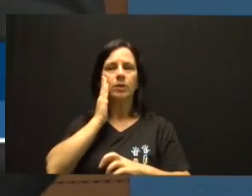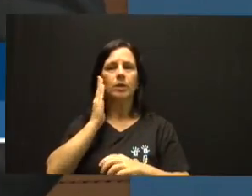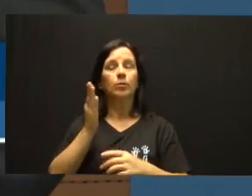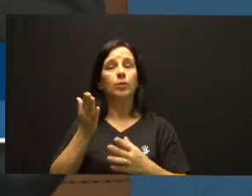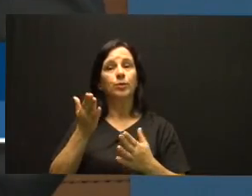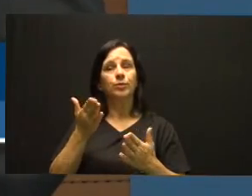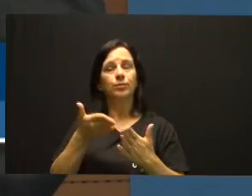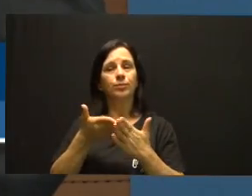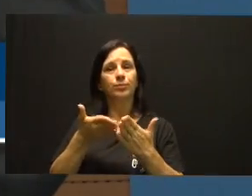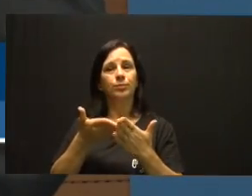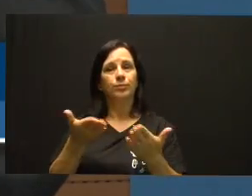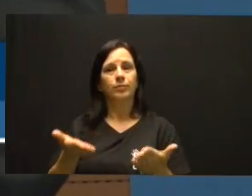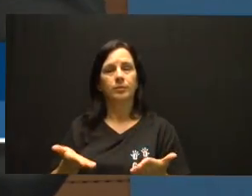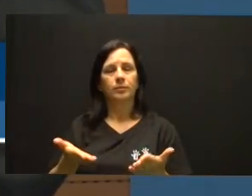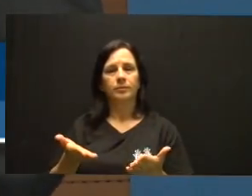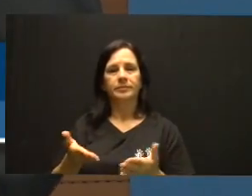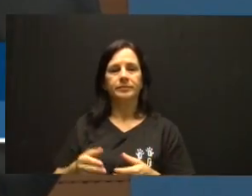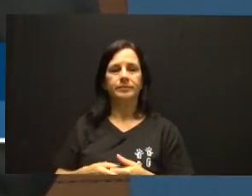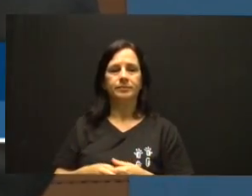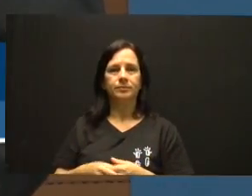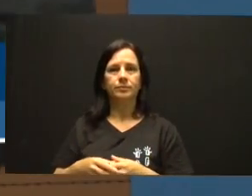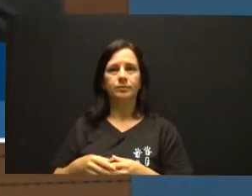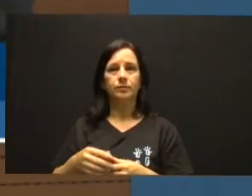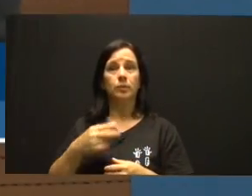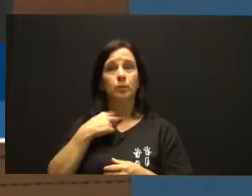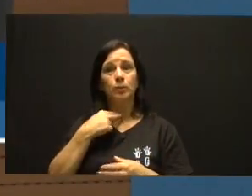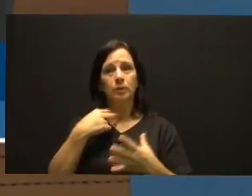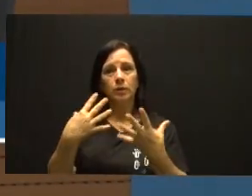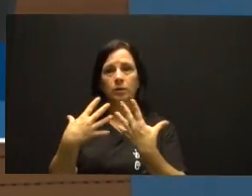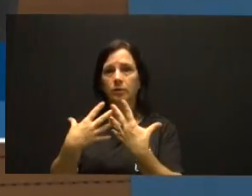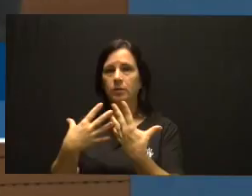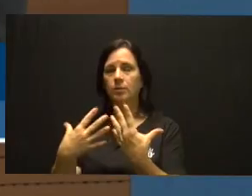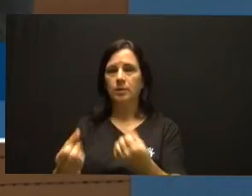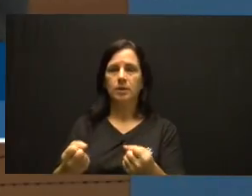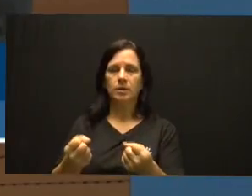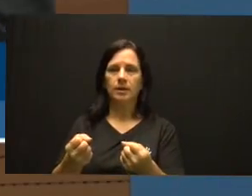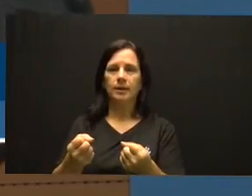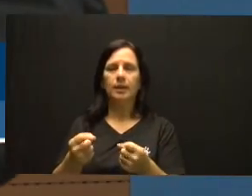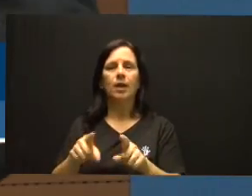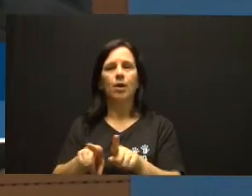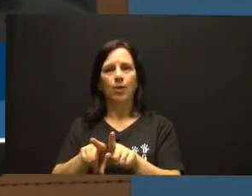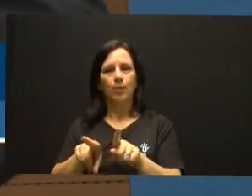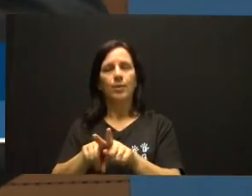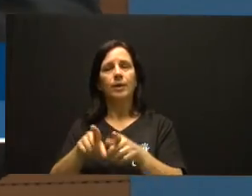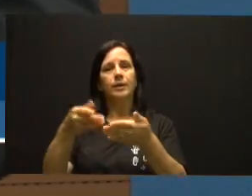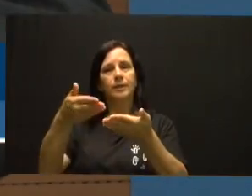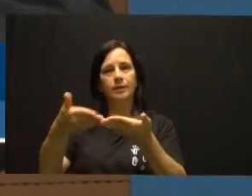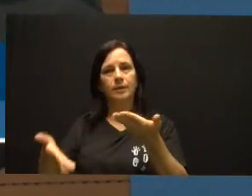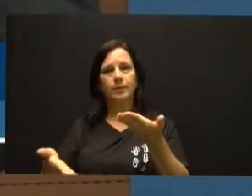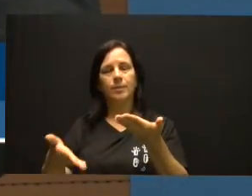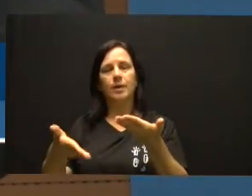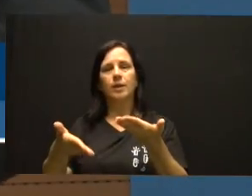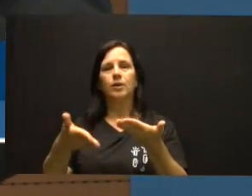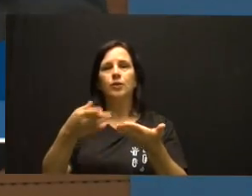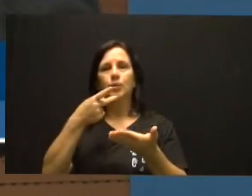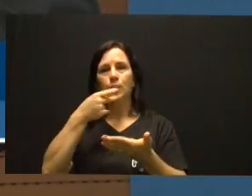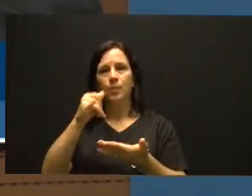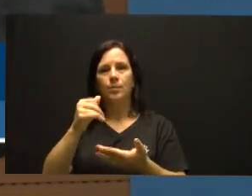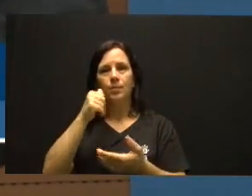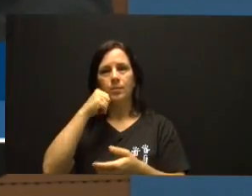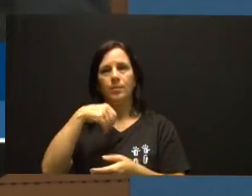compactuar, porque, como eu disse, né, entre a onda e o rochedo, quem acaba se prejudicando é o marisco, né? No